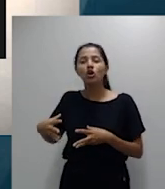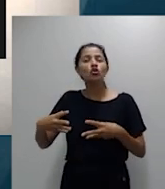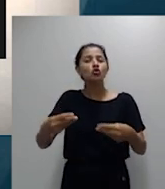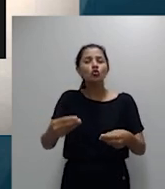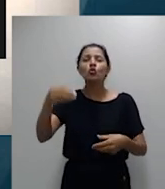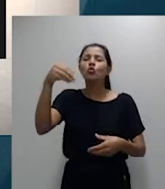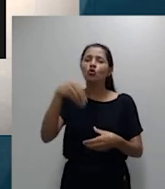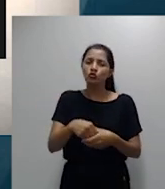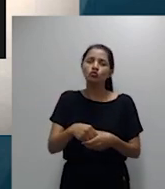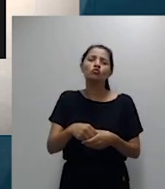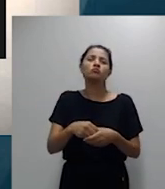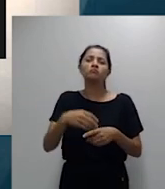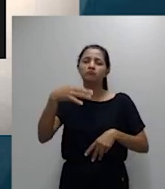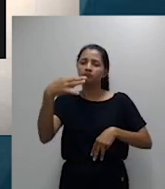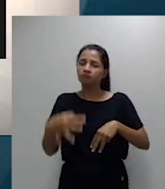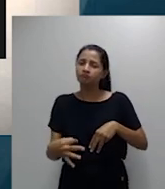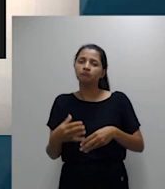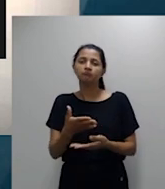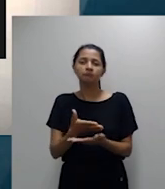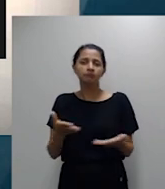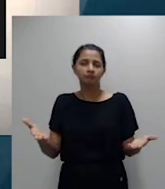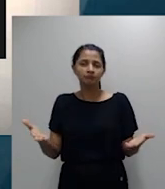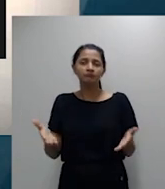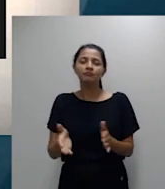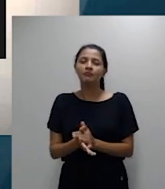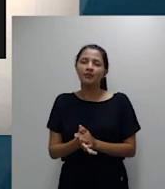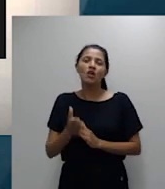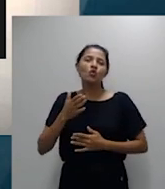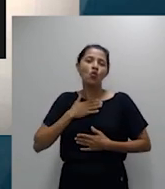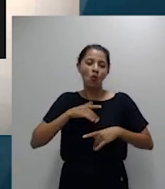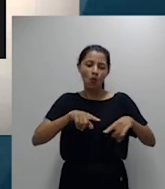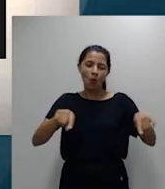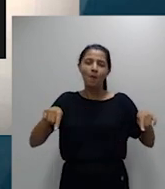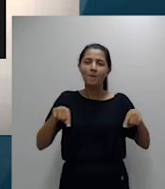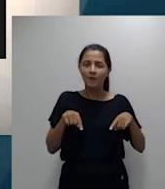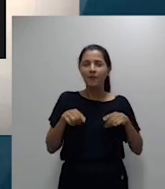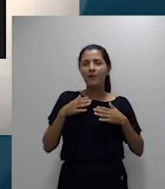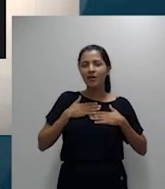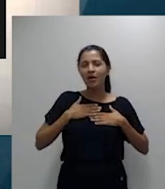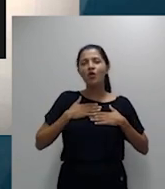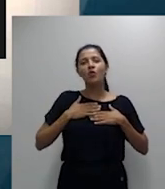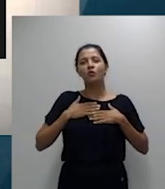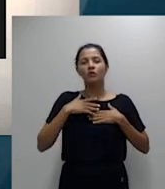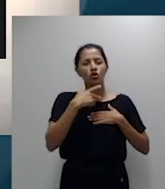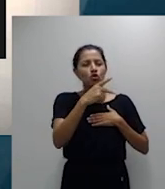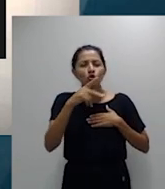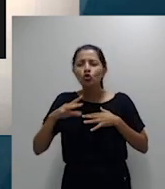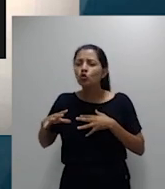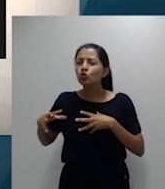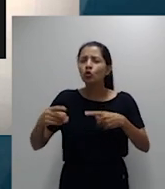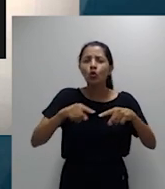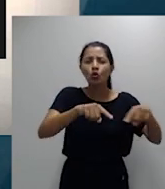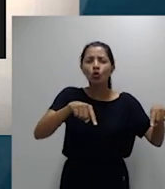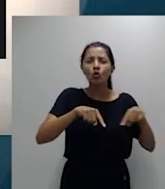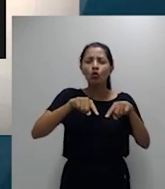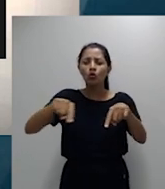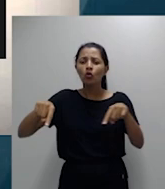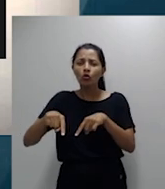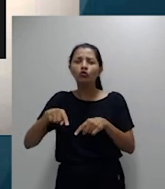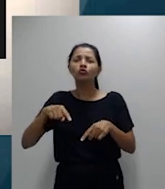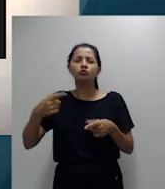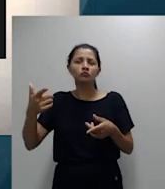integrantes falo de meu gabinete mas imagino que de todos os gabinetes que não